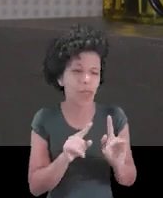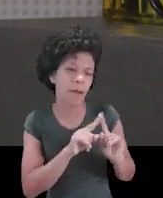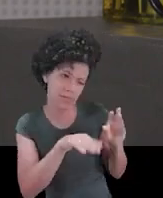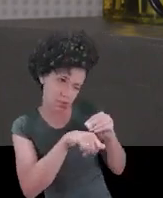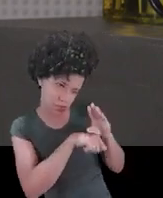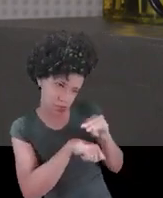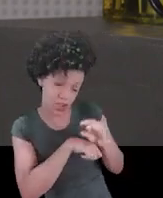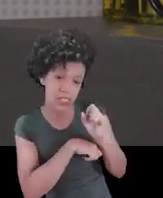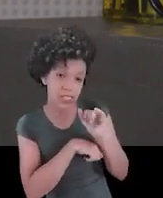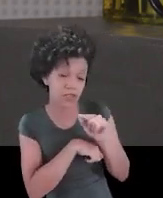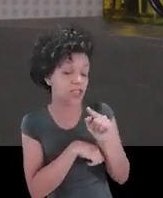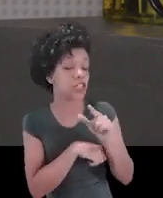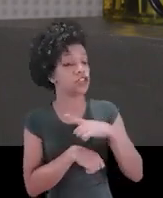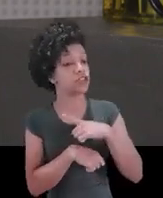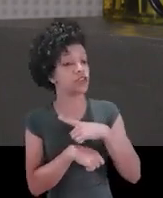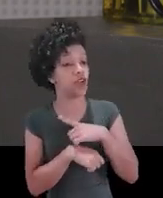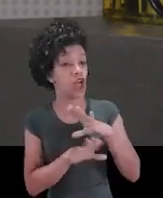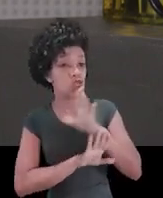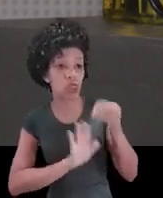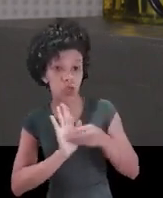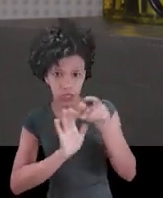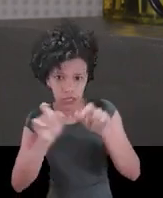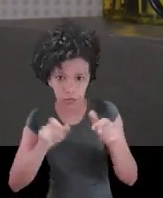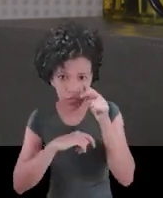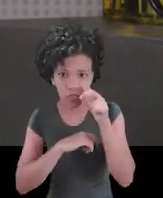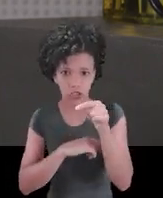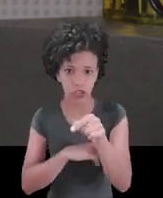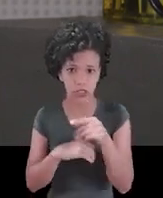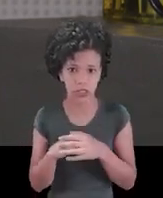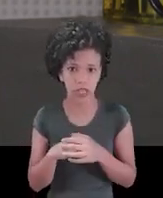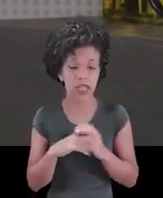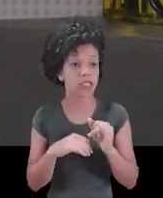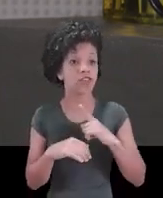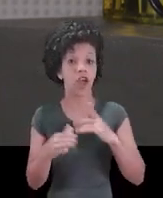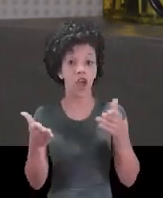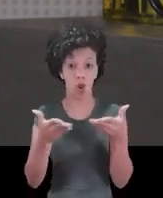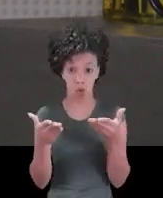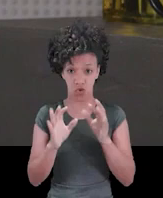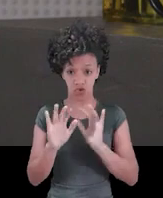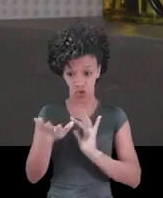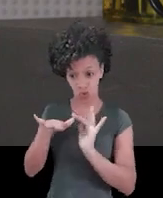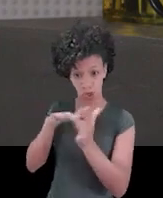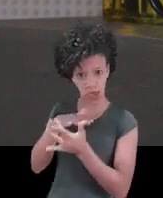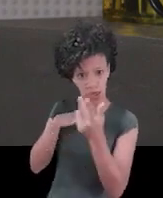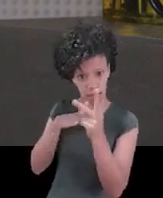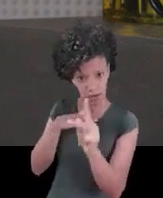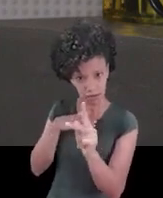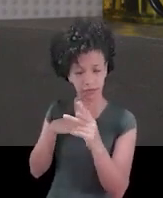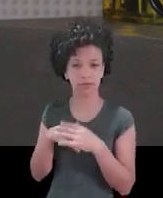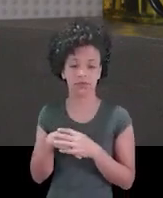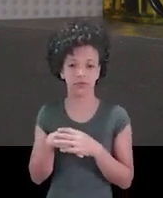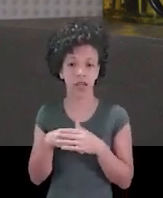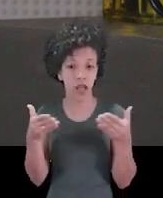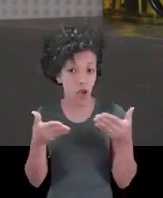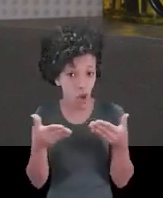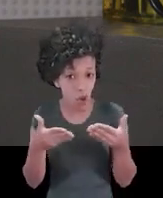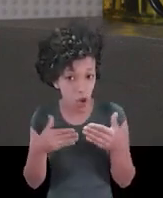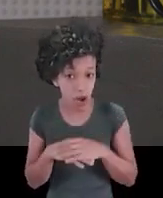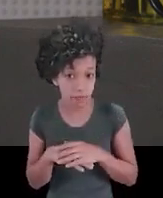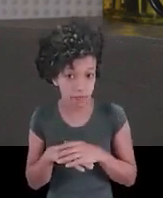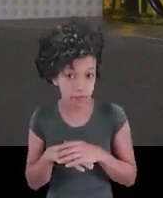dica Se você estiver em todas as se você tiver em hoje a sua rede social agora